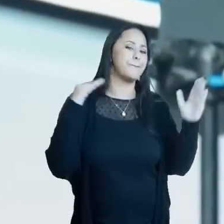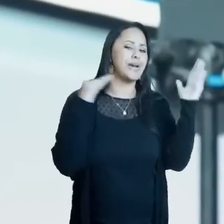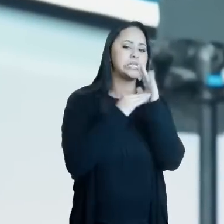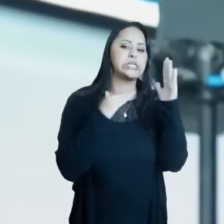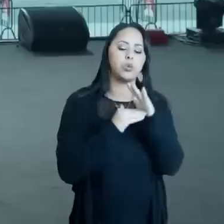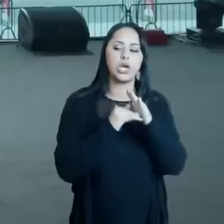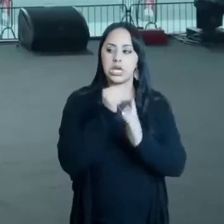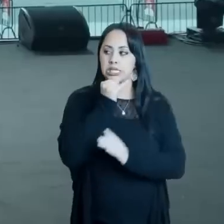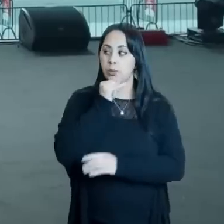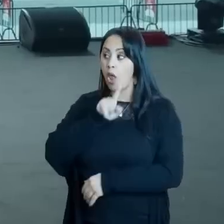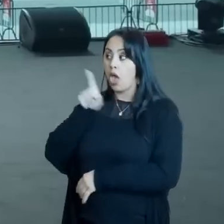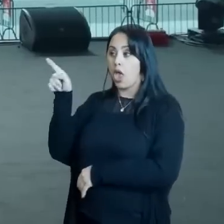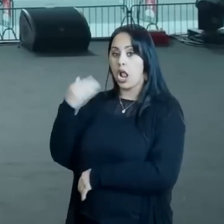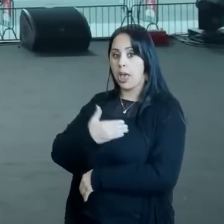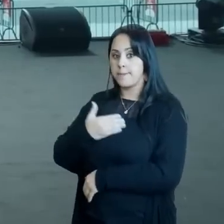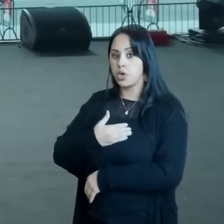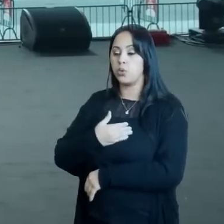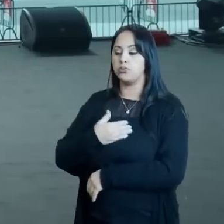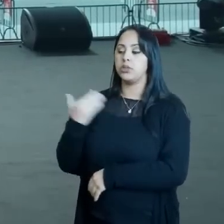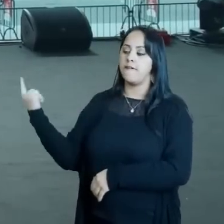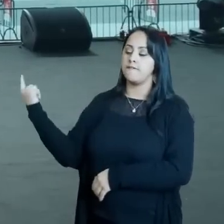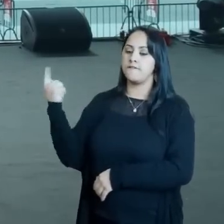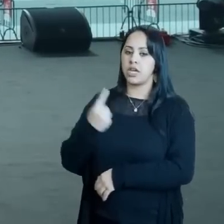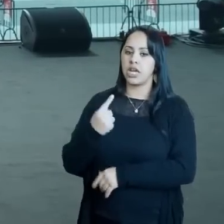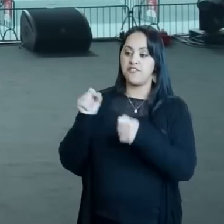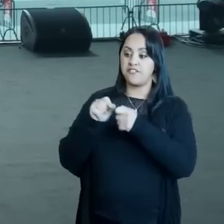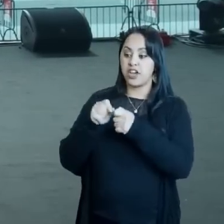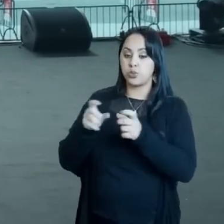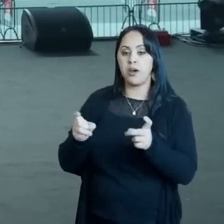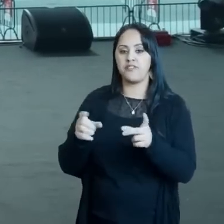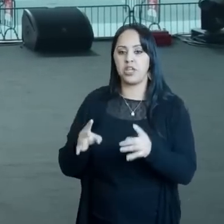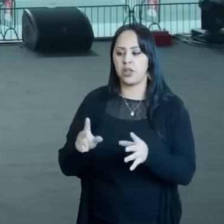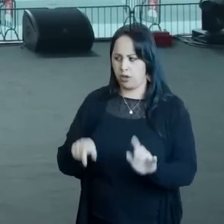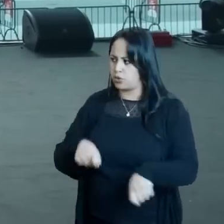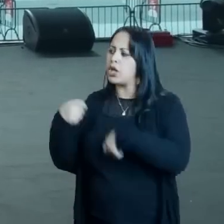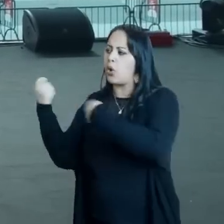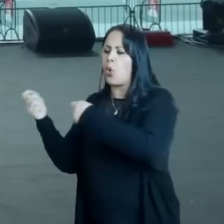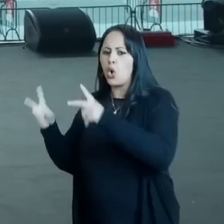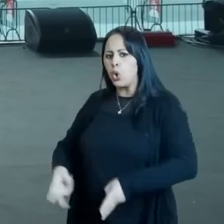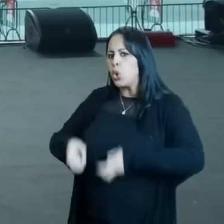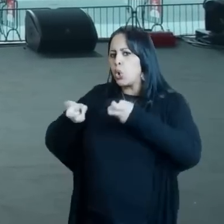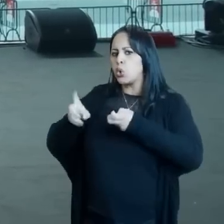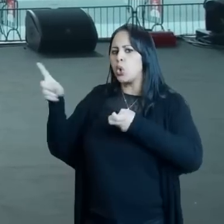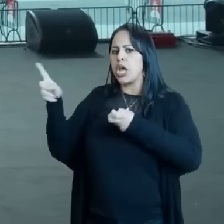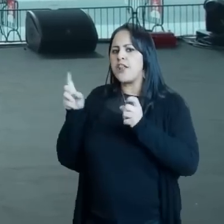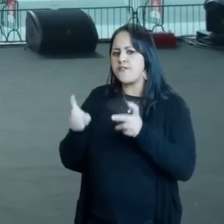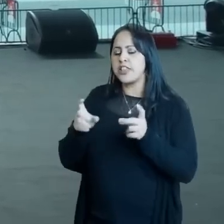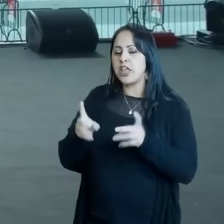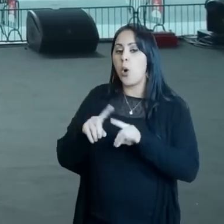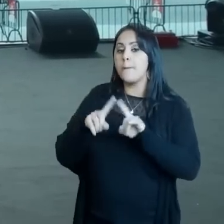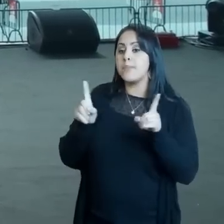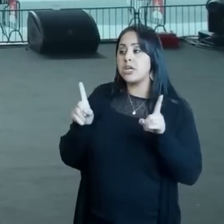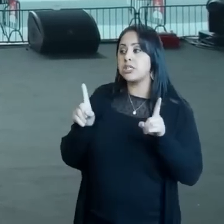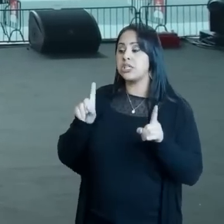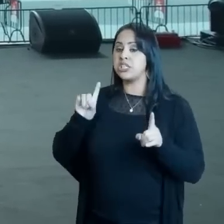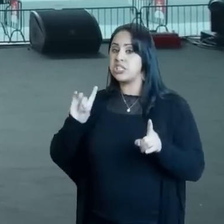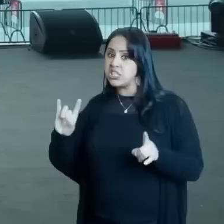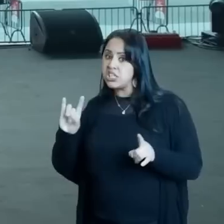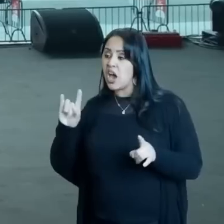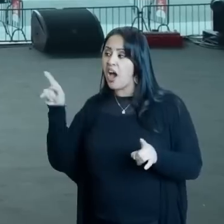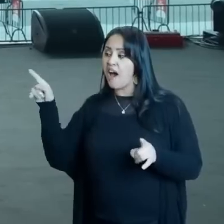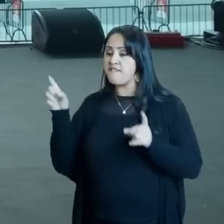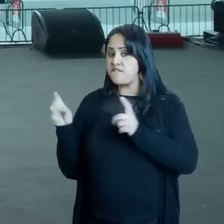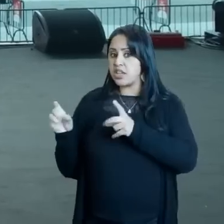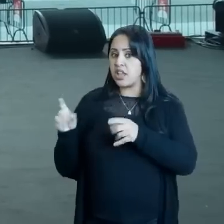ou seja, se o Pedro vem e ele faz uma venda, o Pedro recebe pelaquela venda que ele fez. Mas se aquela venda que o Pedro fez é um novo aluno